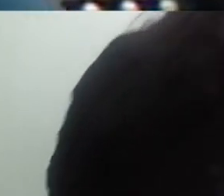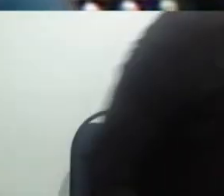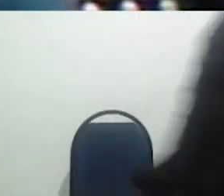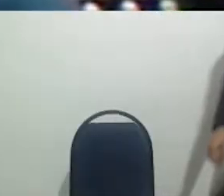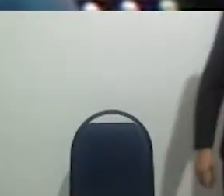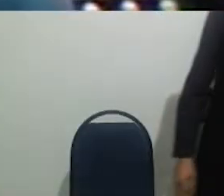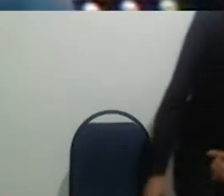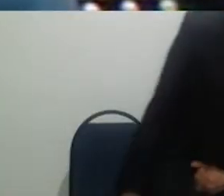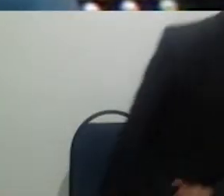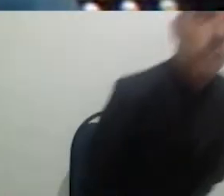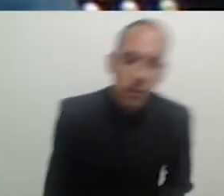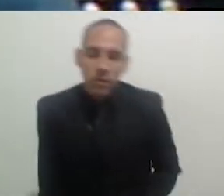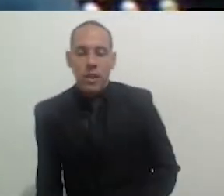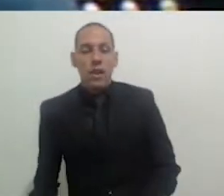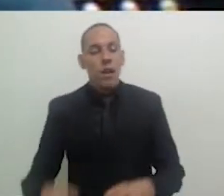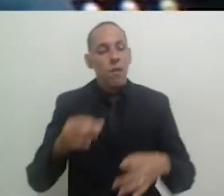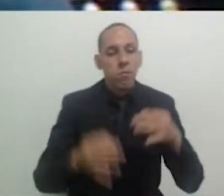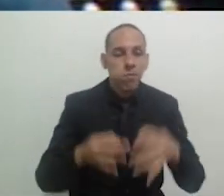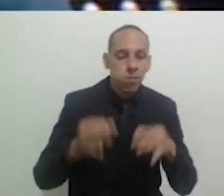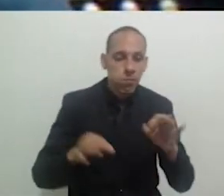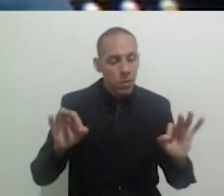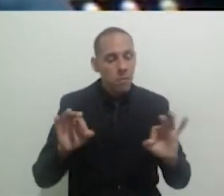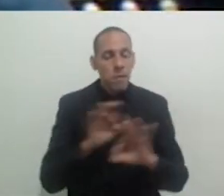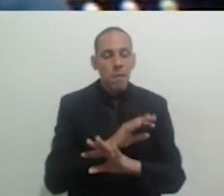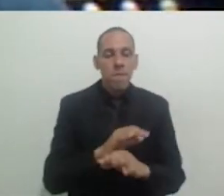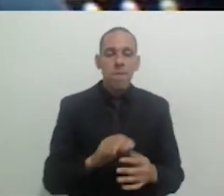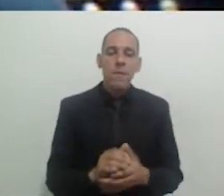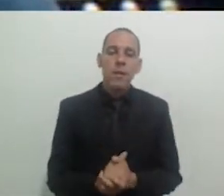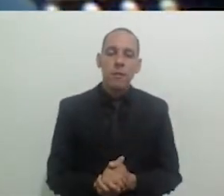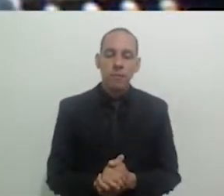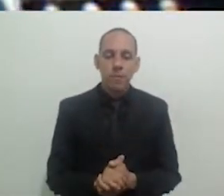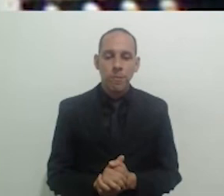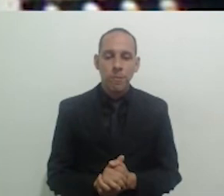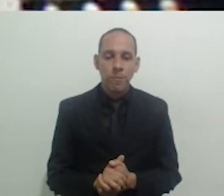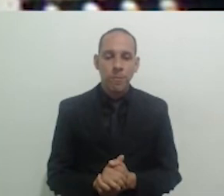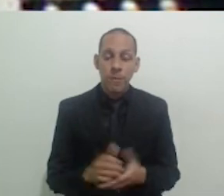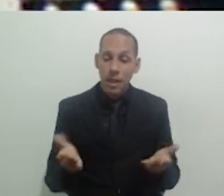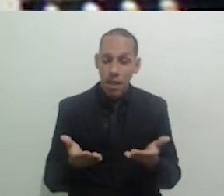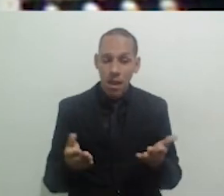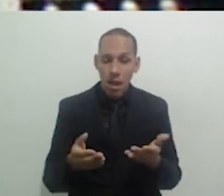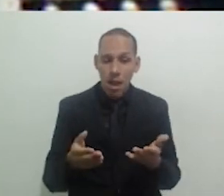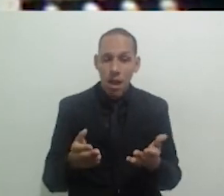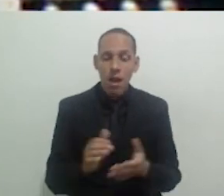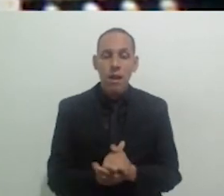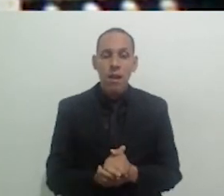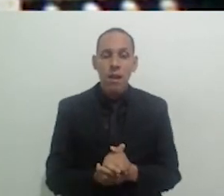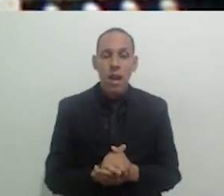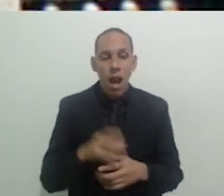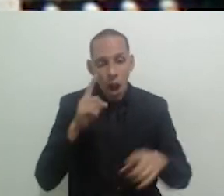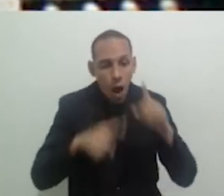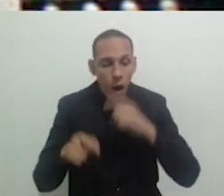julgamento jurisdicionais, vamos para a ordem jurisdicional, vamos para a ordem administrativa.